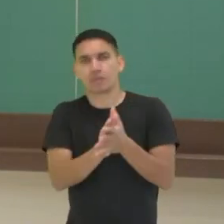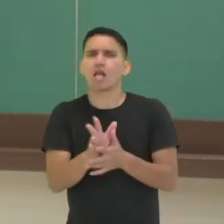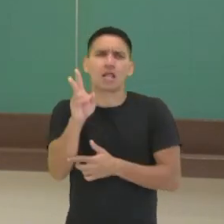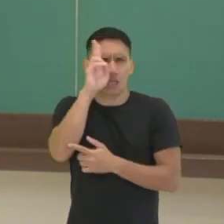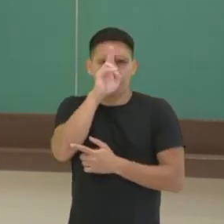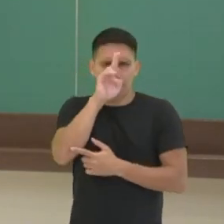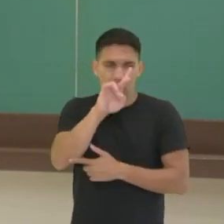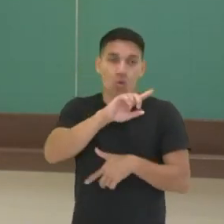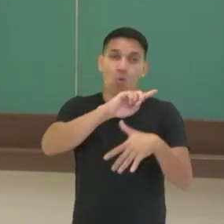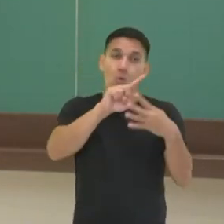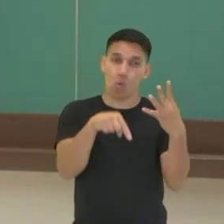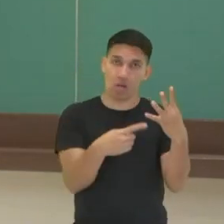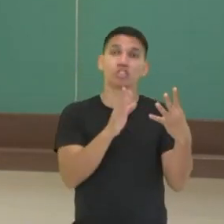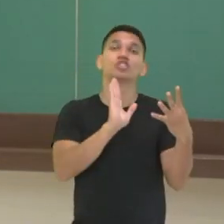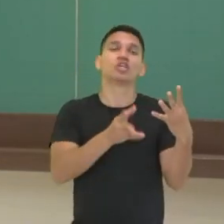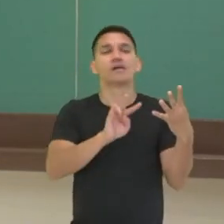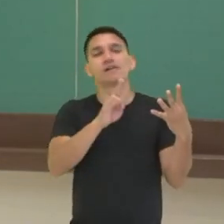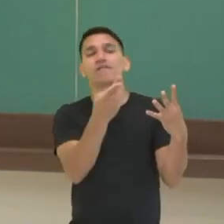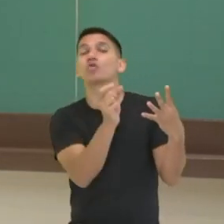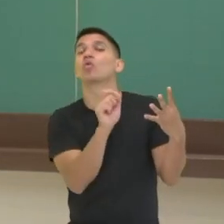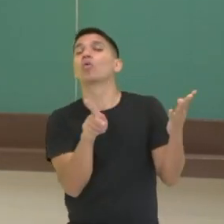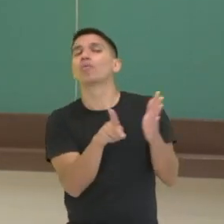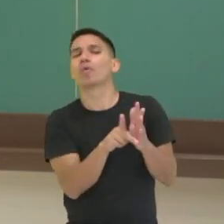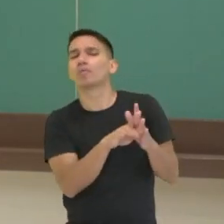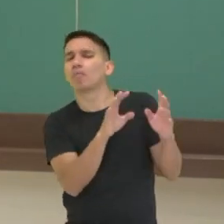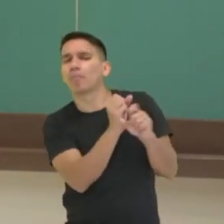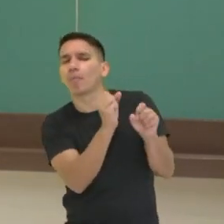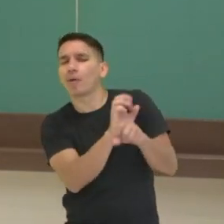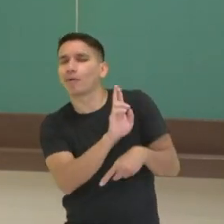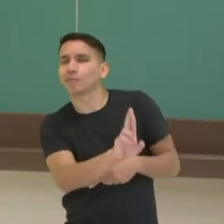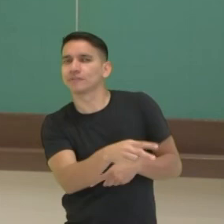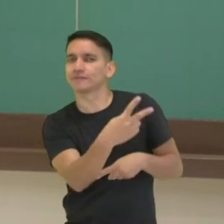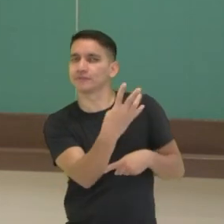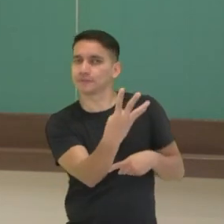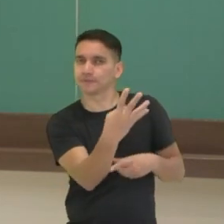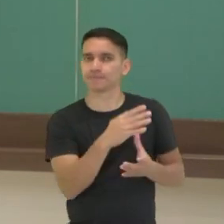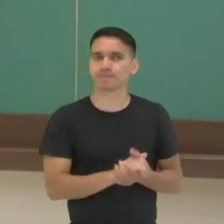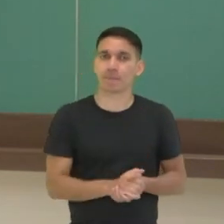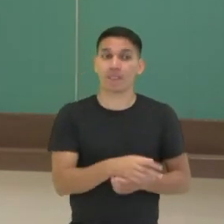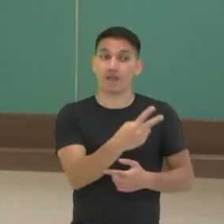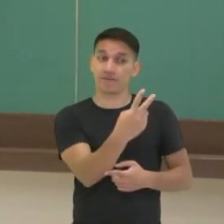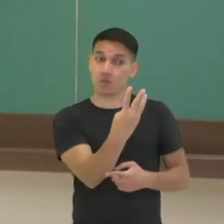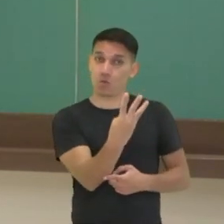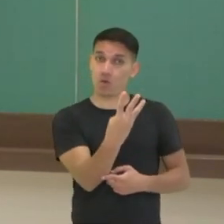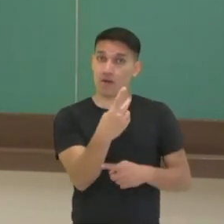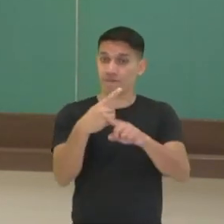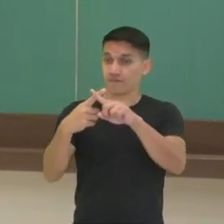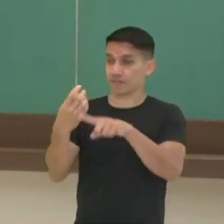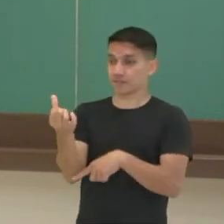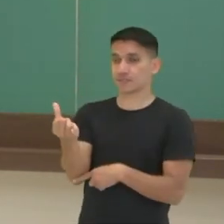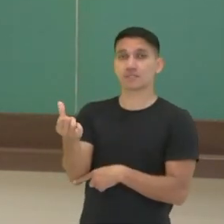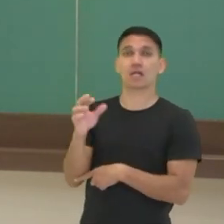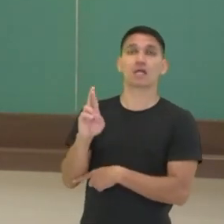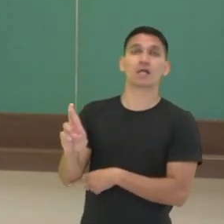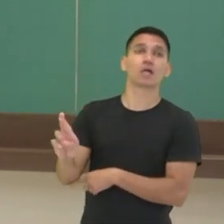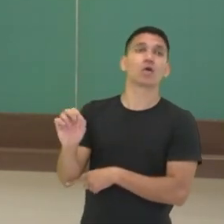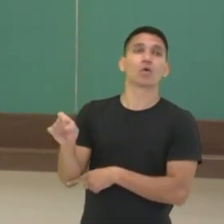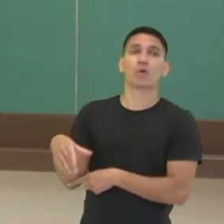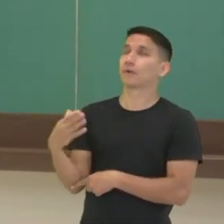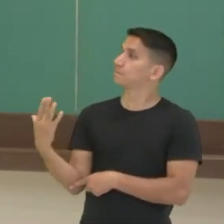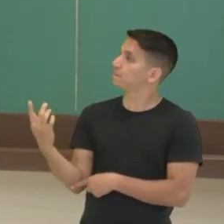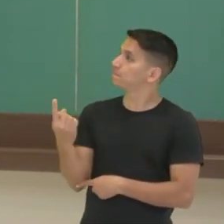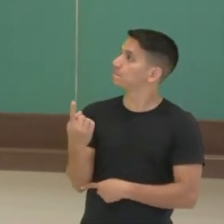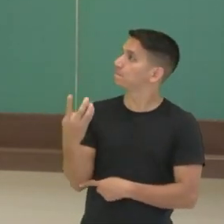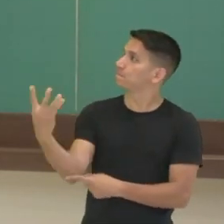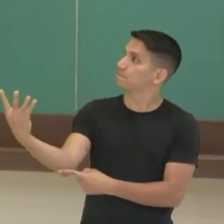vimos anteriormente, o valor calculado é 24. 24 vezes 6 me dá um total